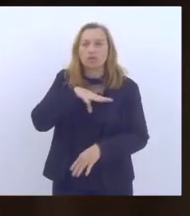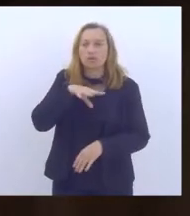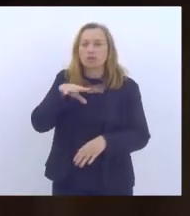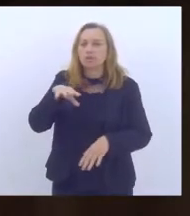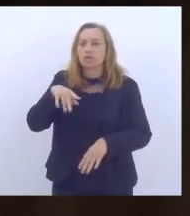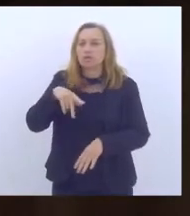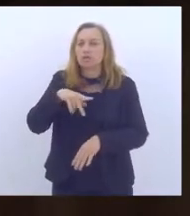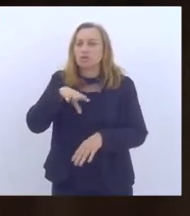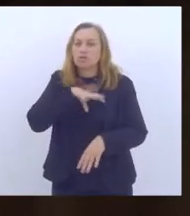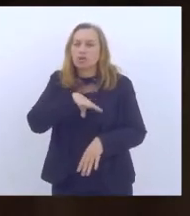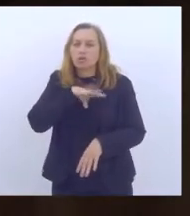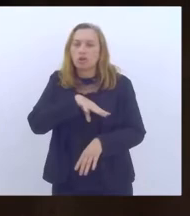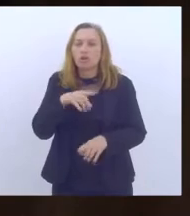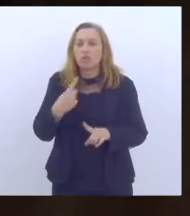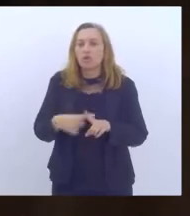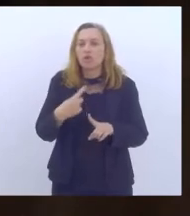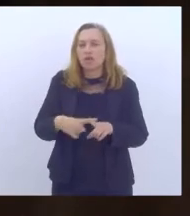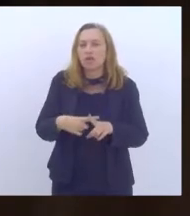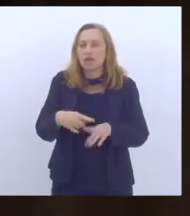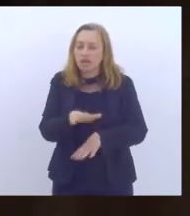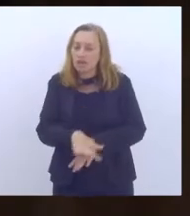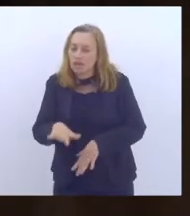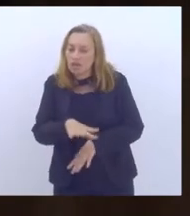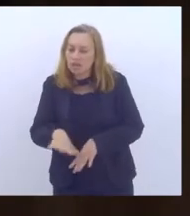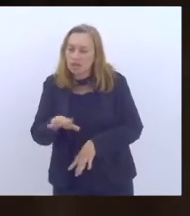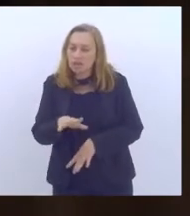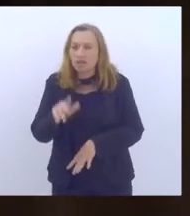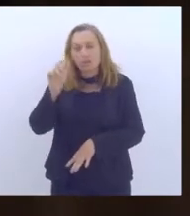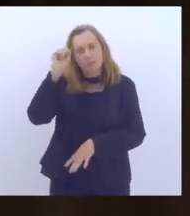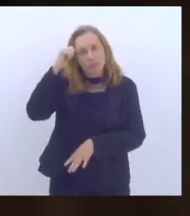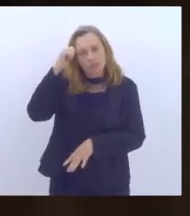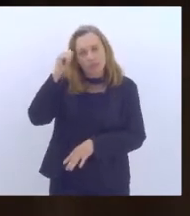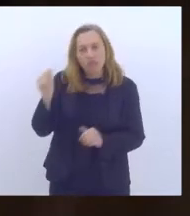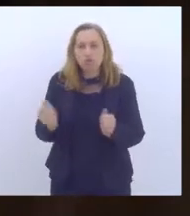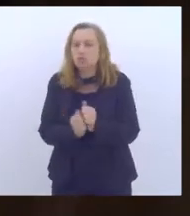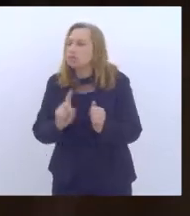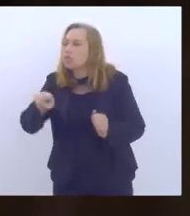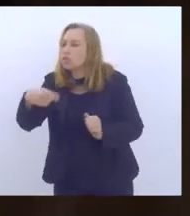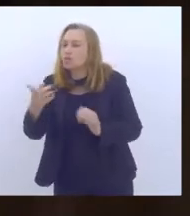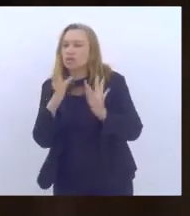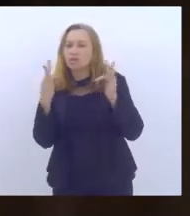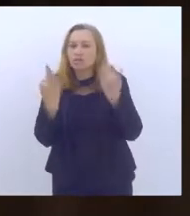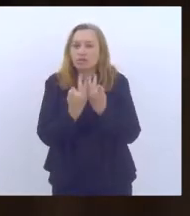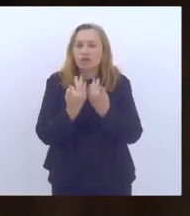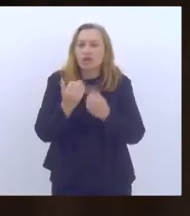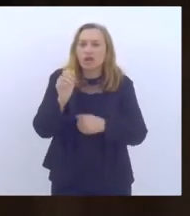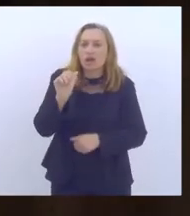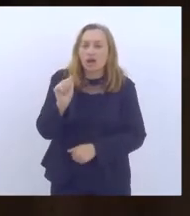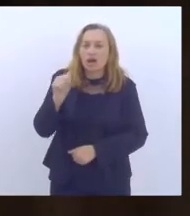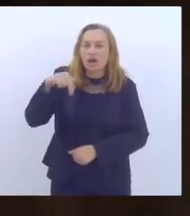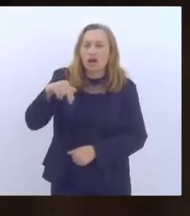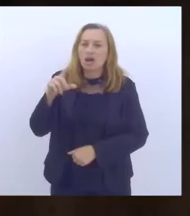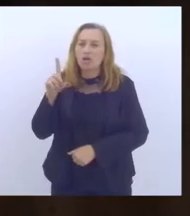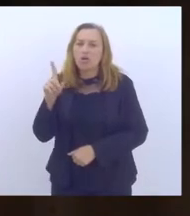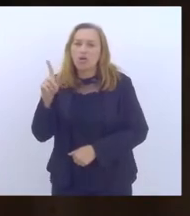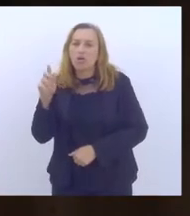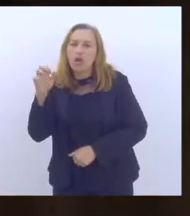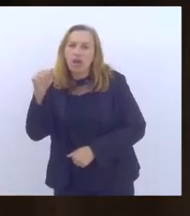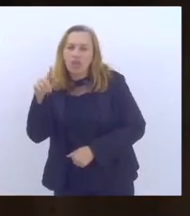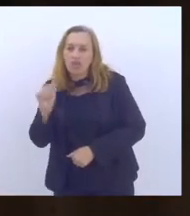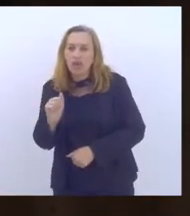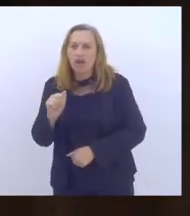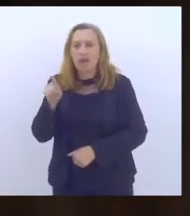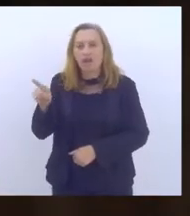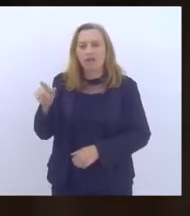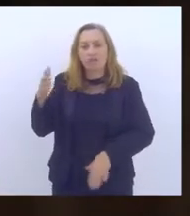porque são crianças pretas juntos com outras famílias também outra família angolana que estava nessa praia em